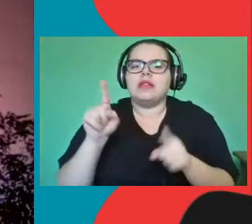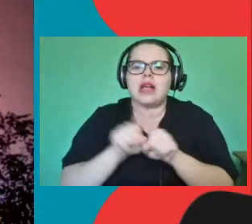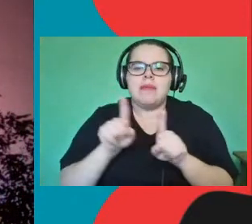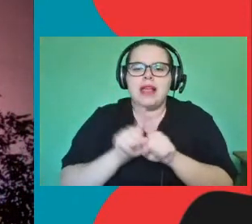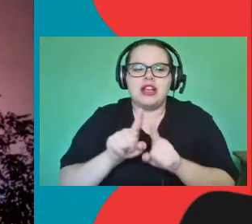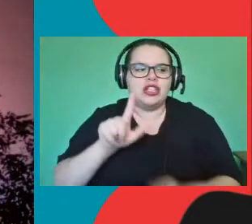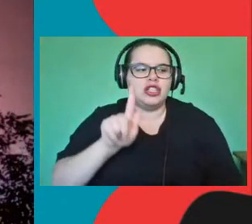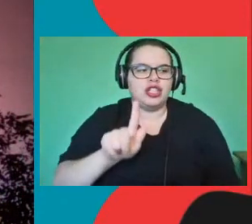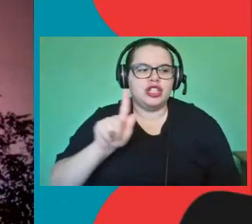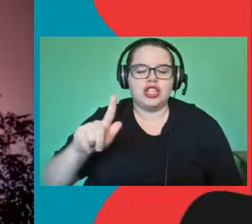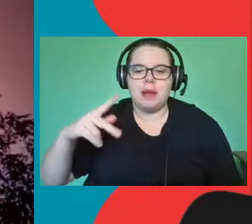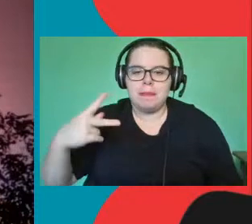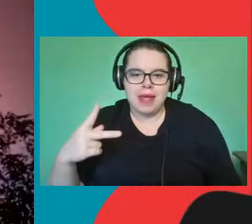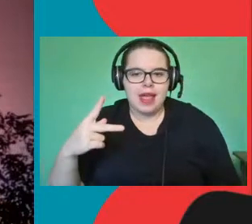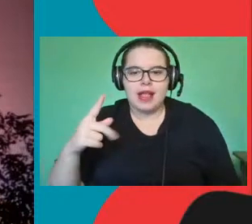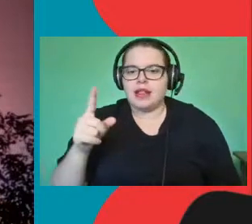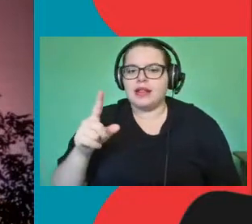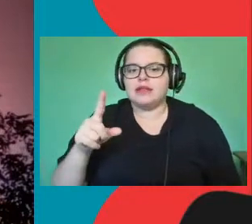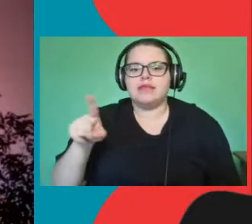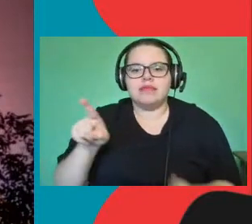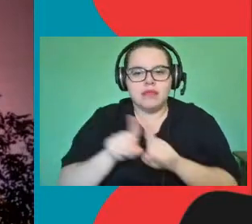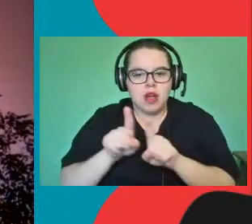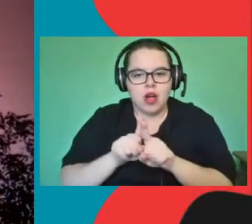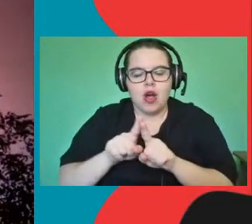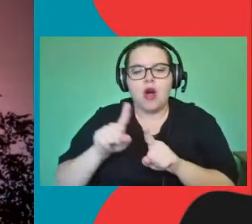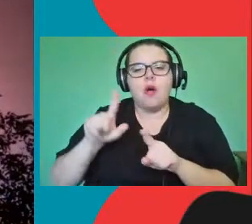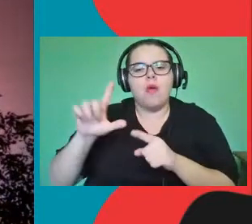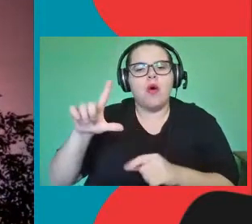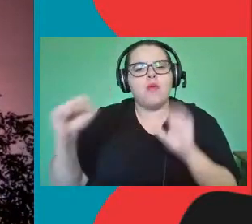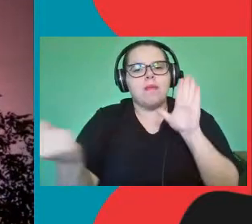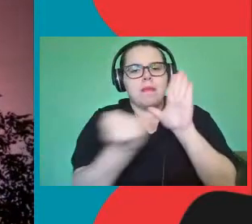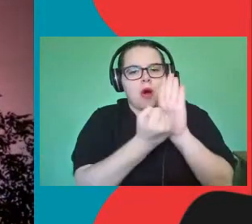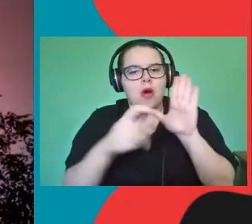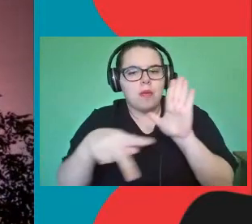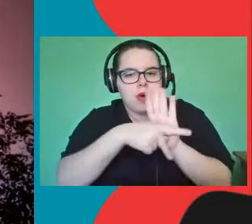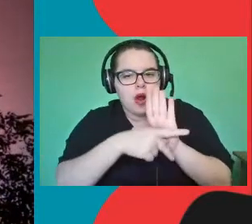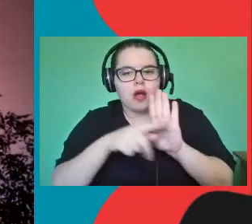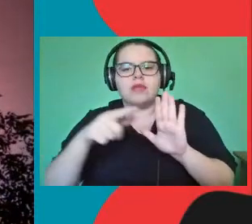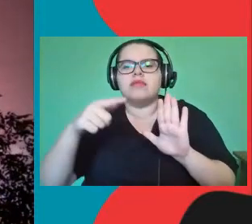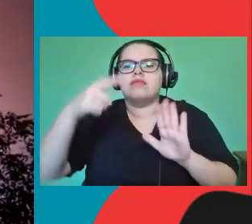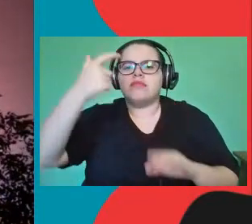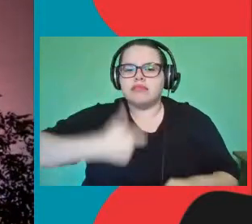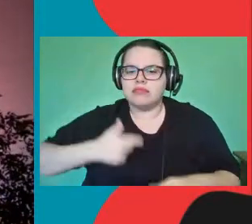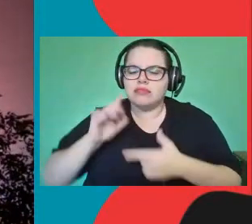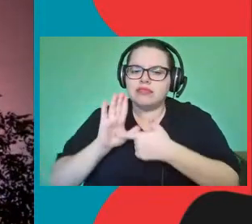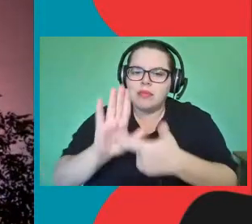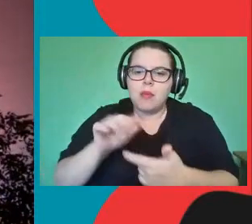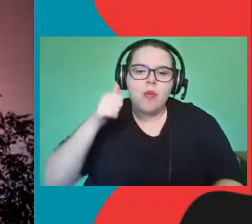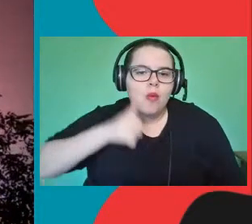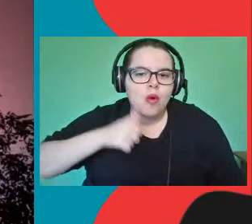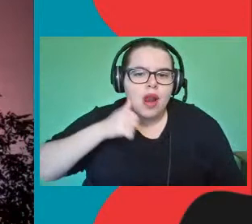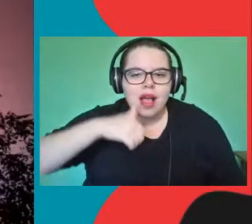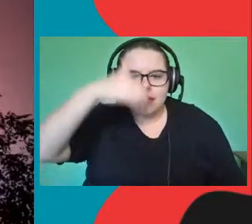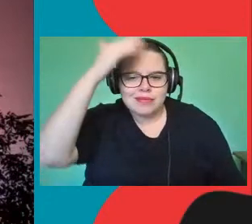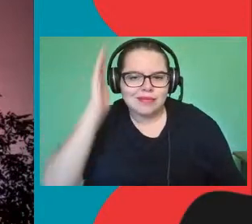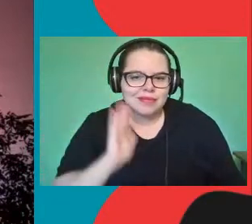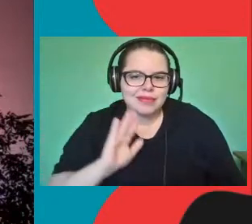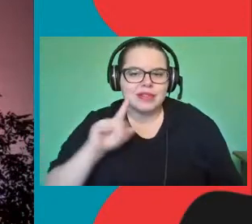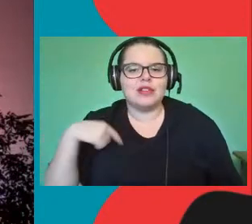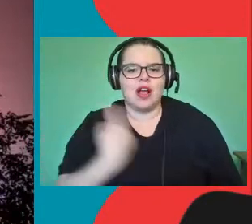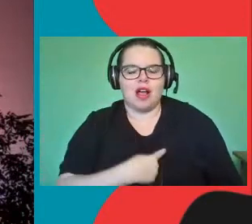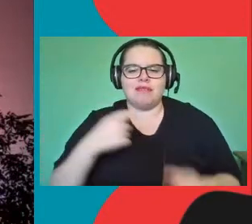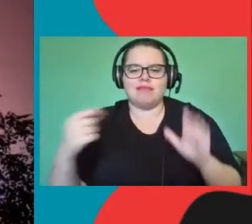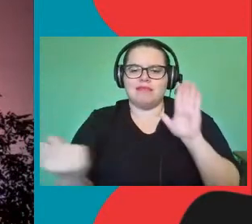GGP. Aqui a gente tem um logo do Tech Voices Women Edition, silhuetas de rostos de mulheres representando a nossa